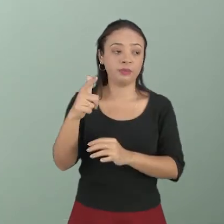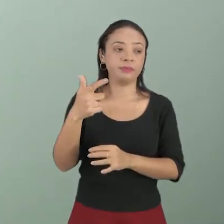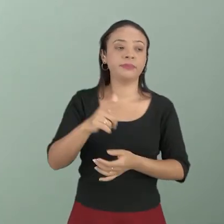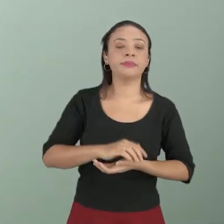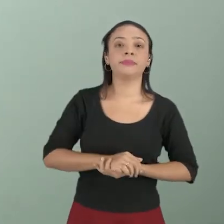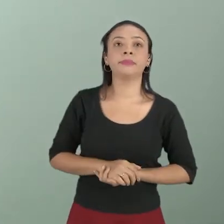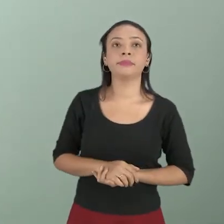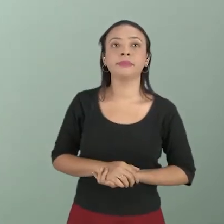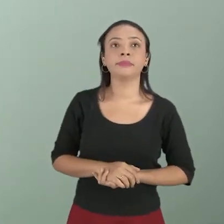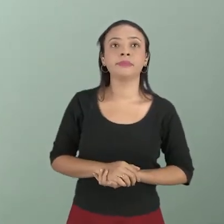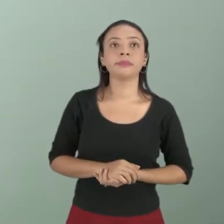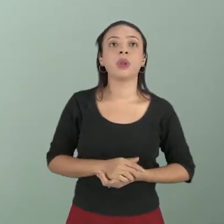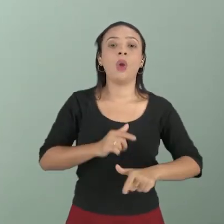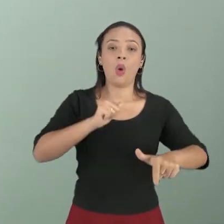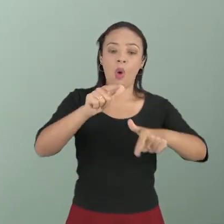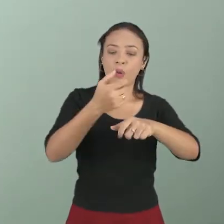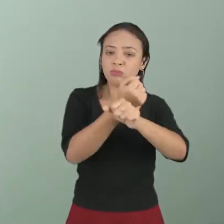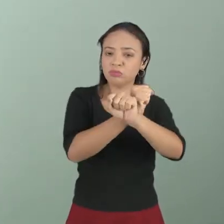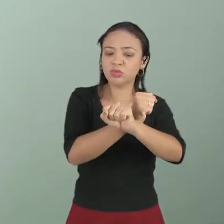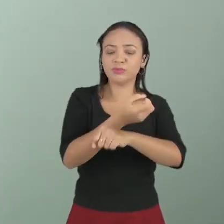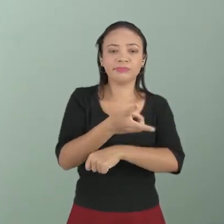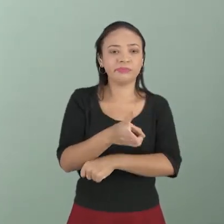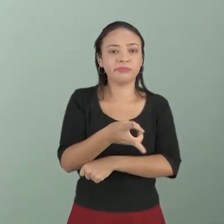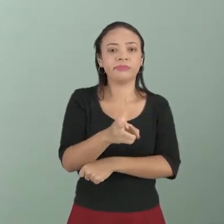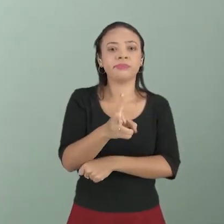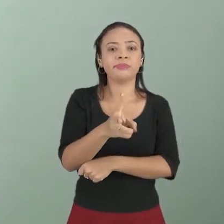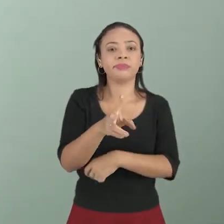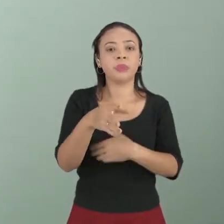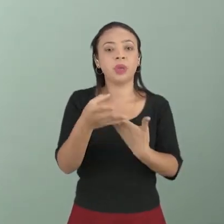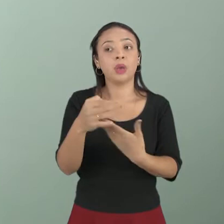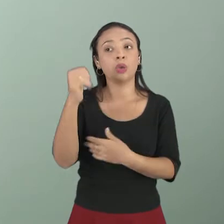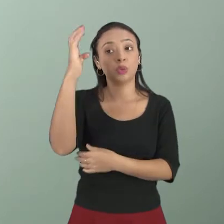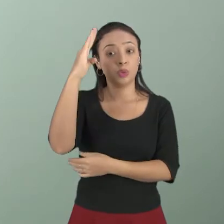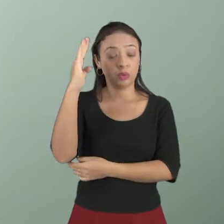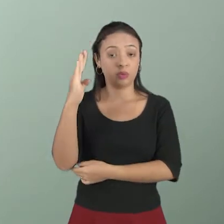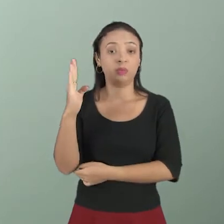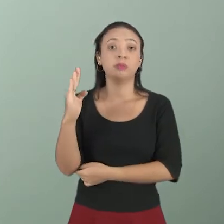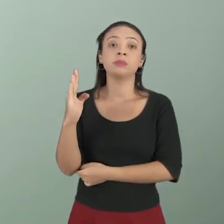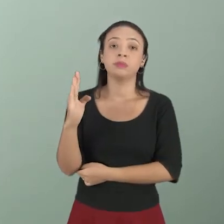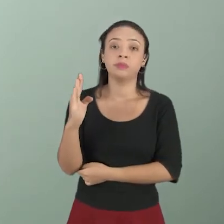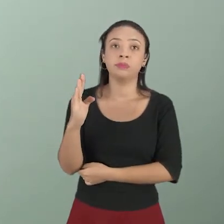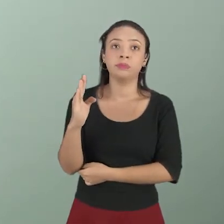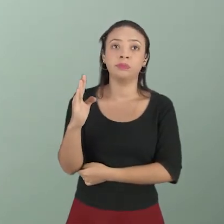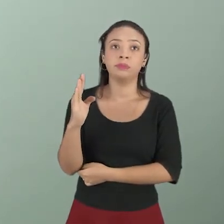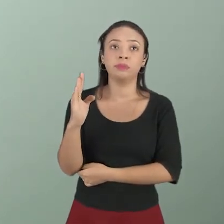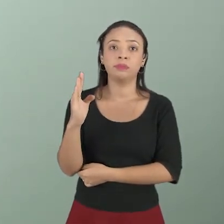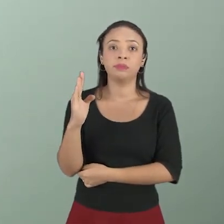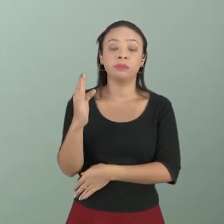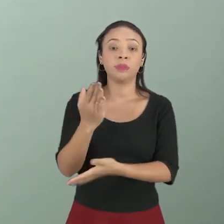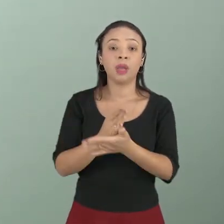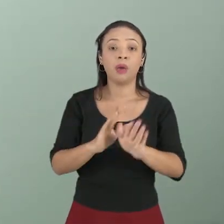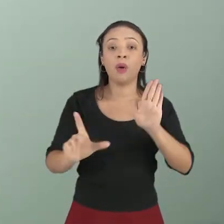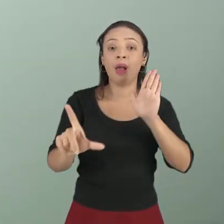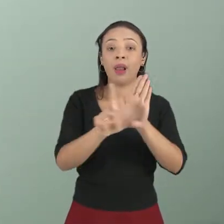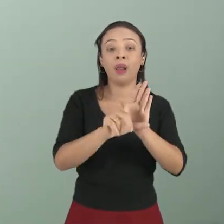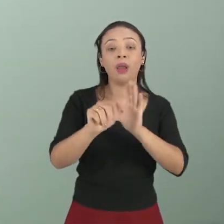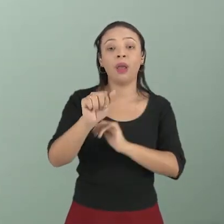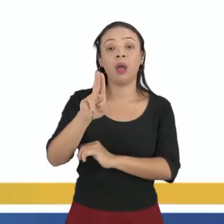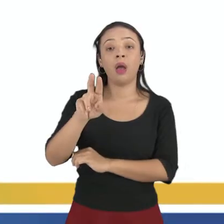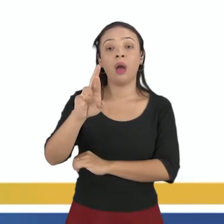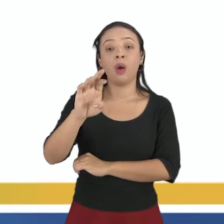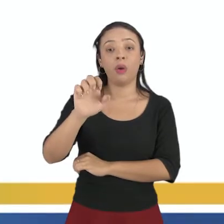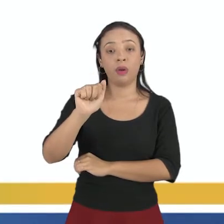escravo perdurou por um bom tempo e no Brasil ele acabou aí com a lei áurea da princesa